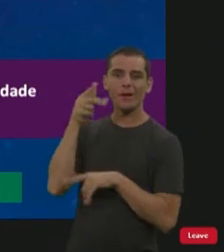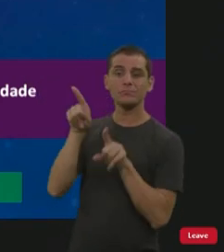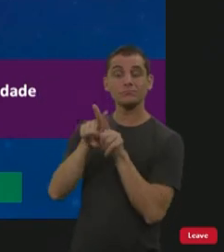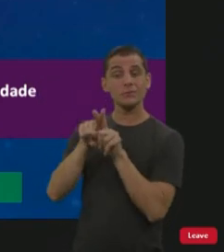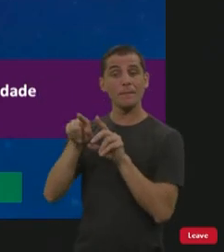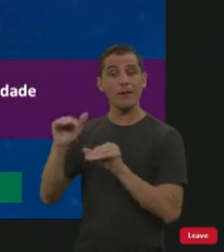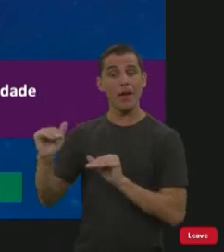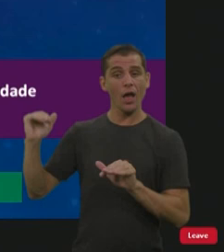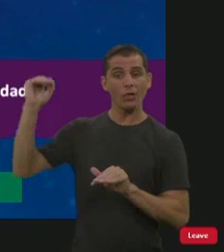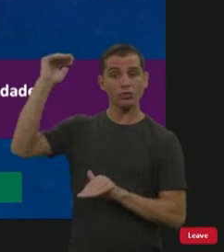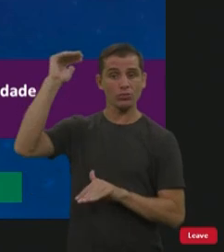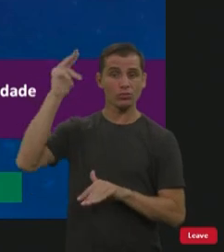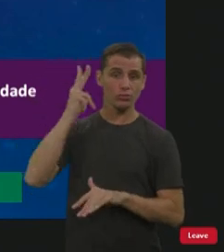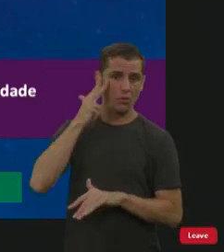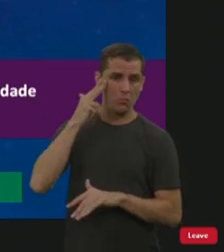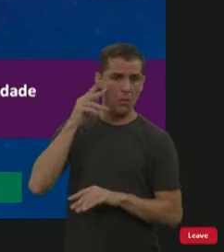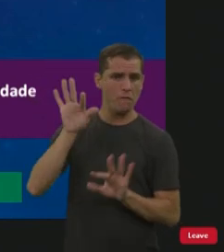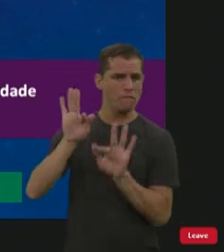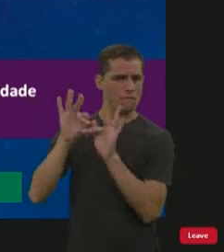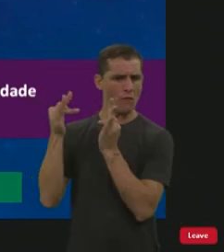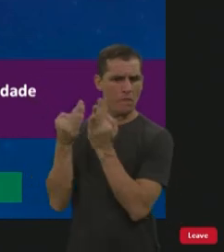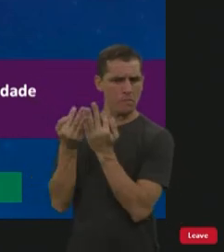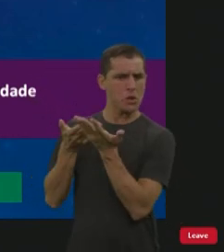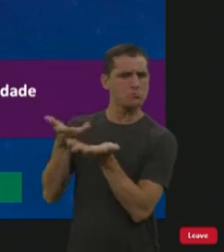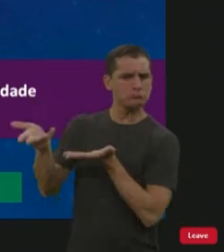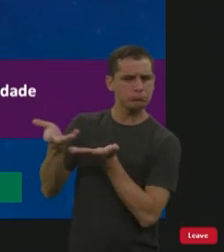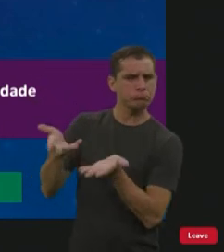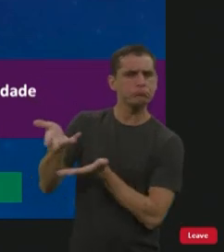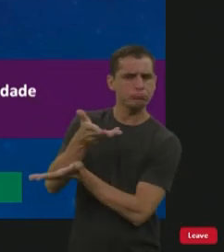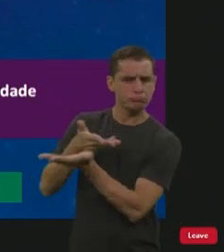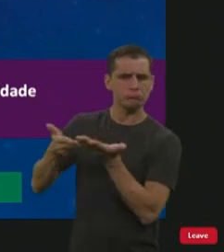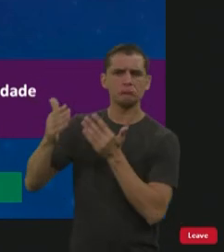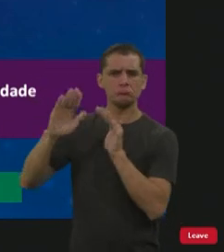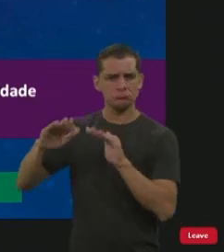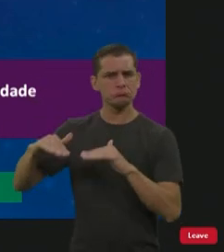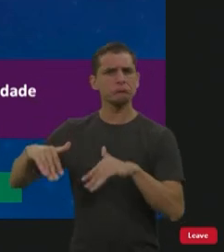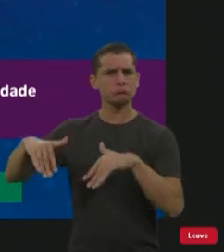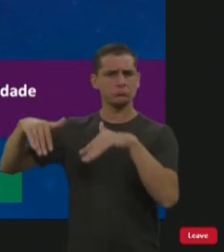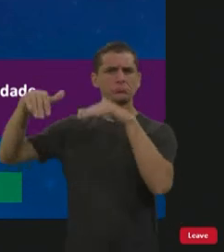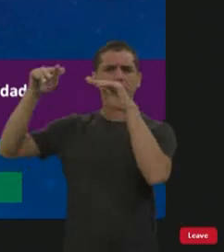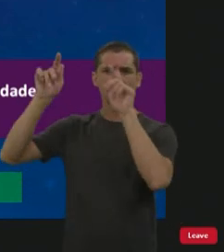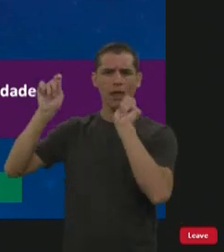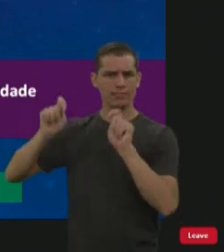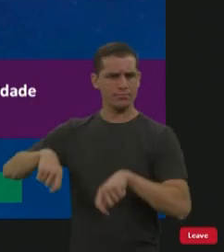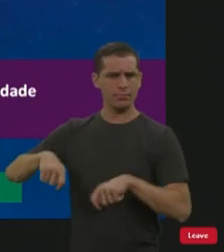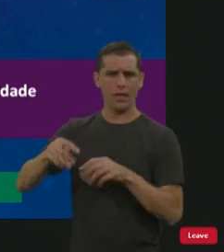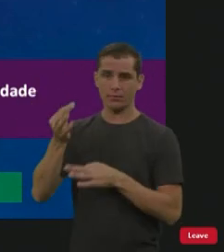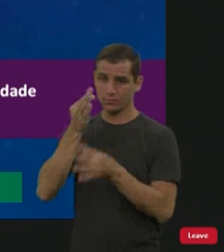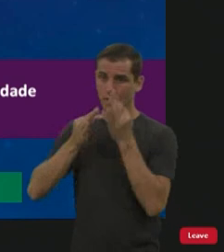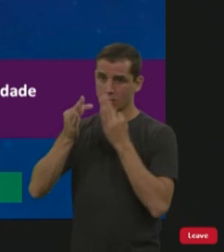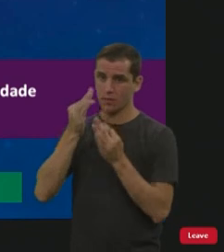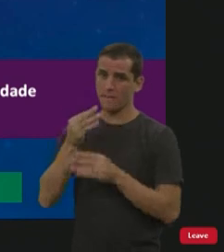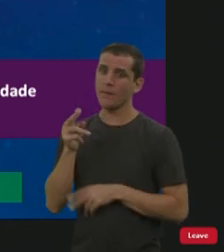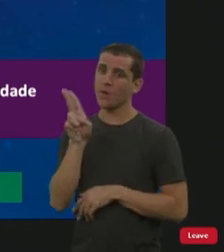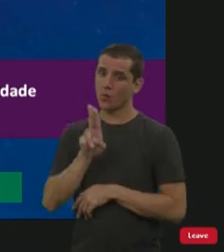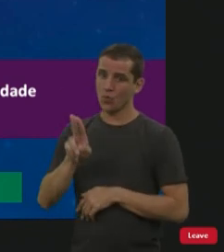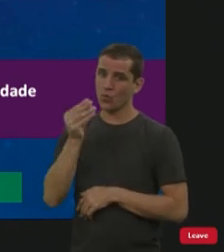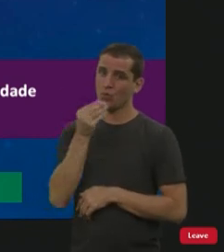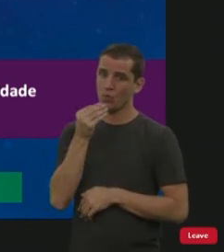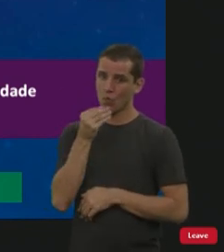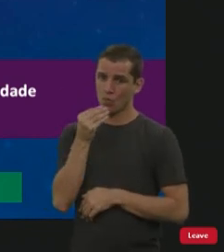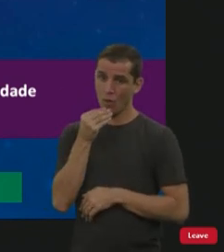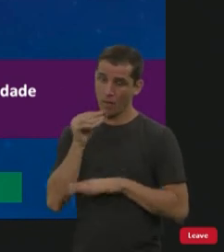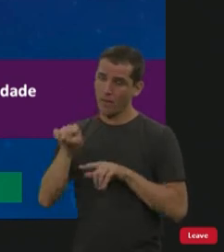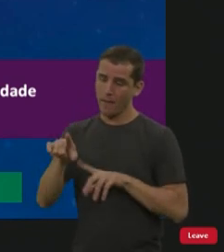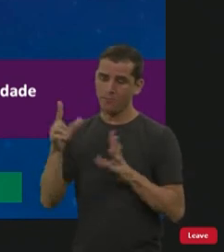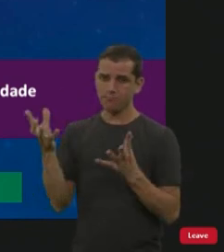uma vida normal, né, com o seu tratamento, obviamente, né, mas que ele tenha uma qualidade de vida e